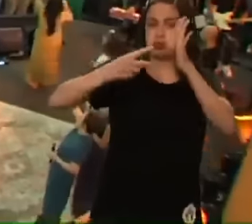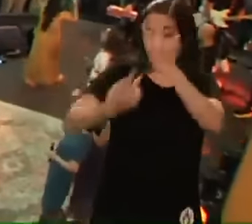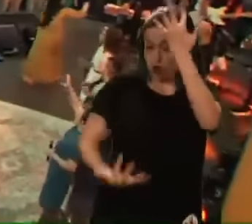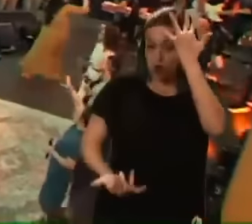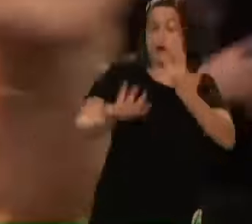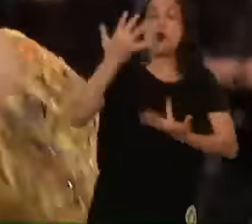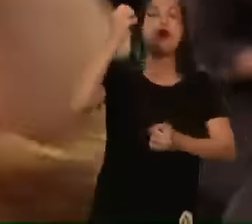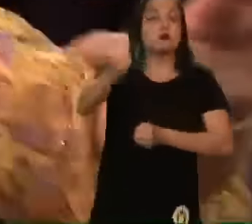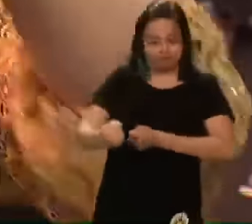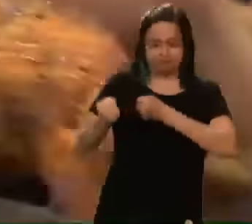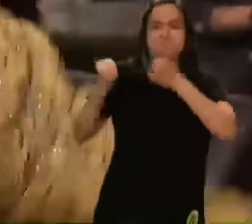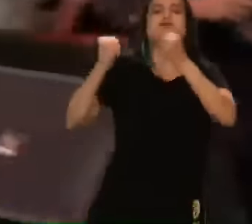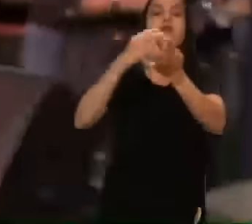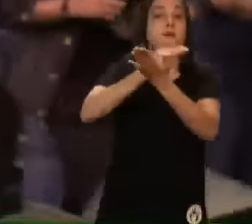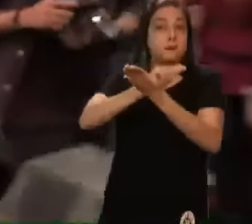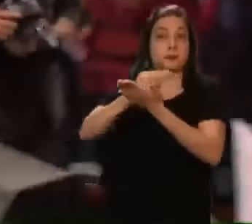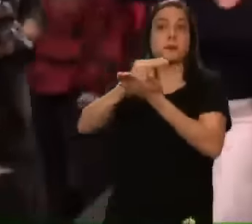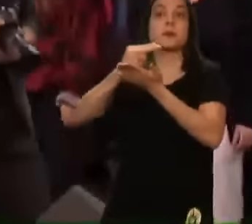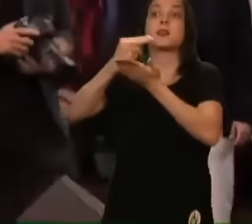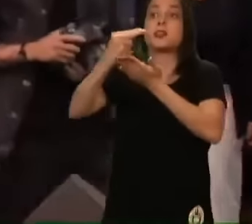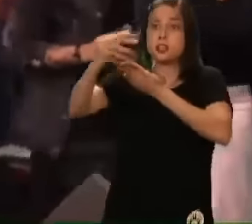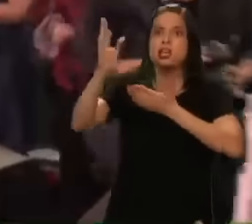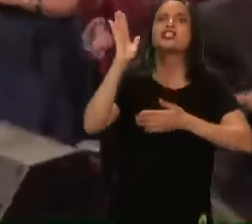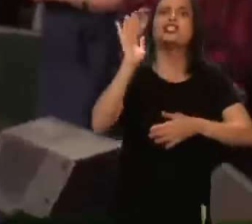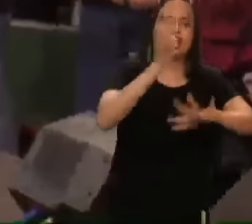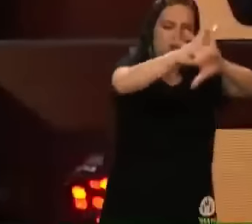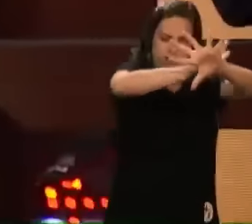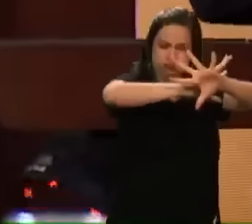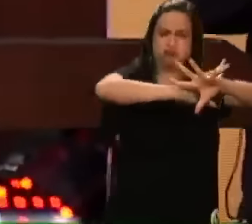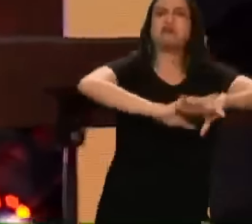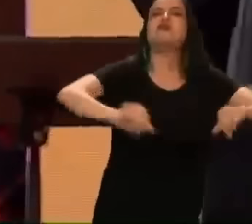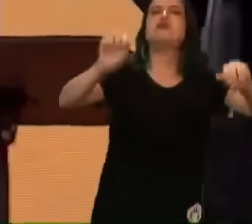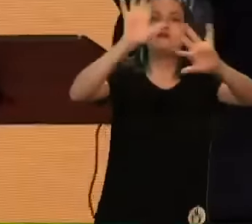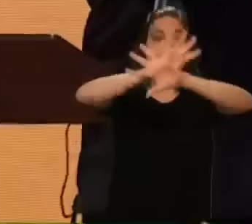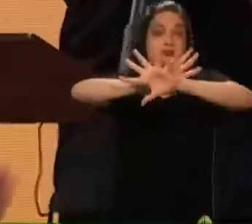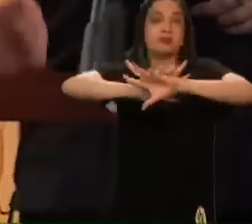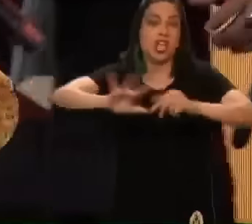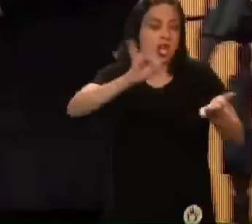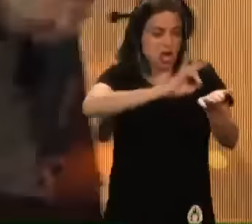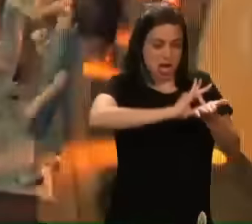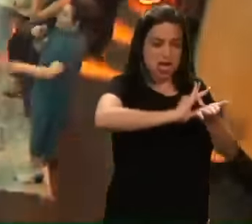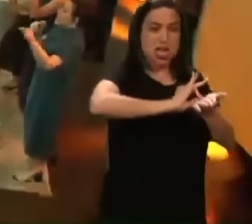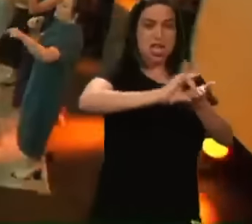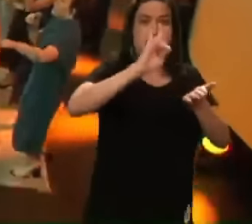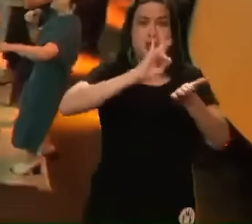E já fez enfermidade desaparecer.